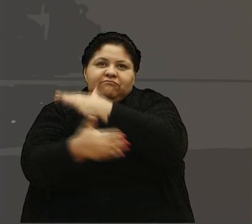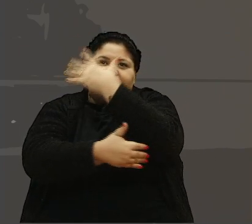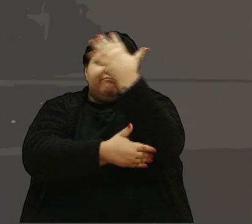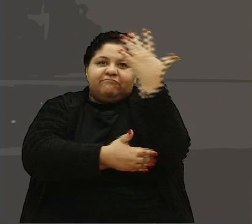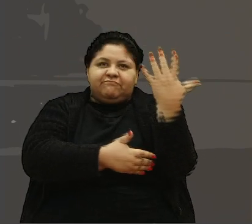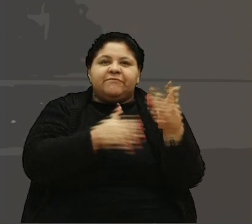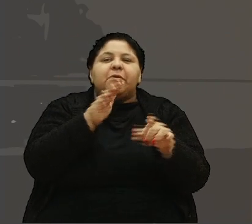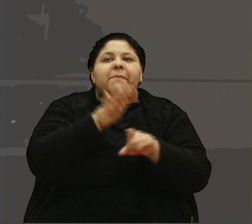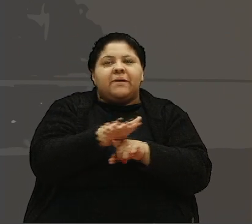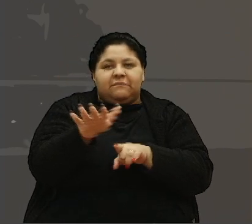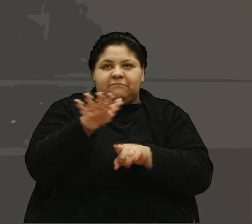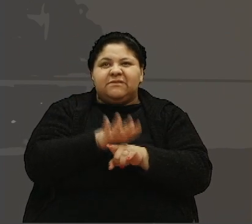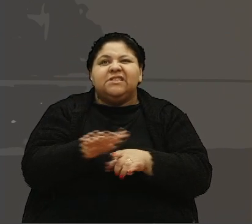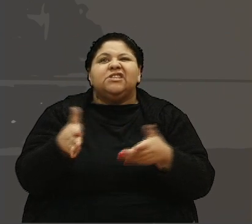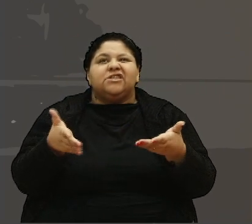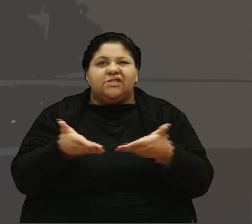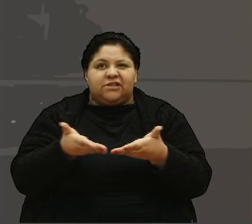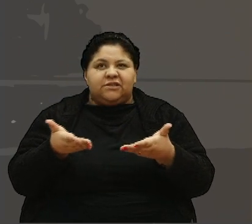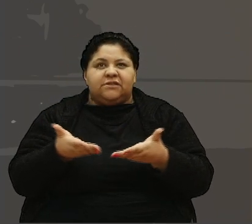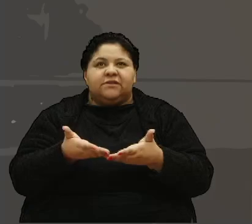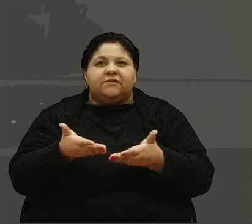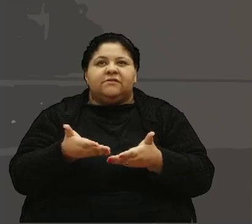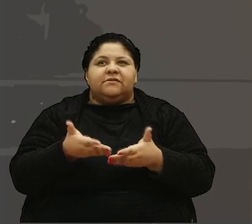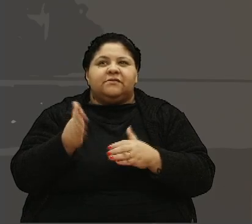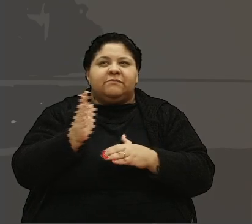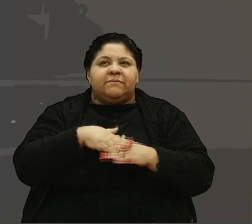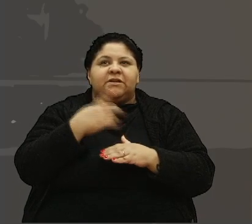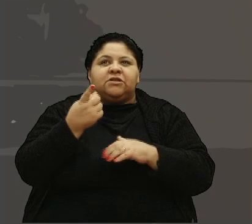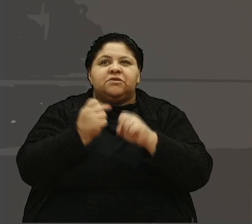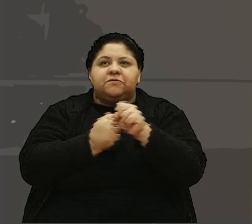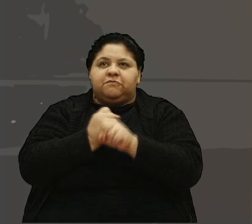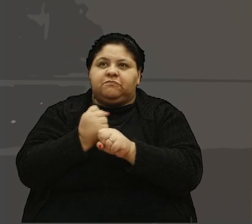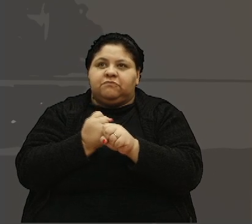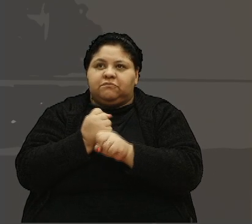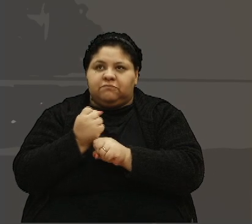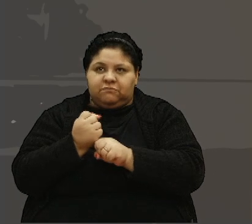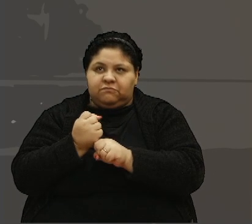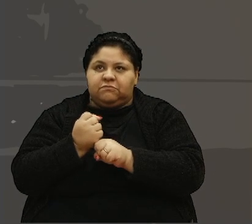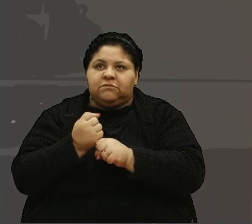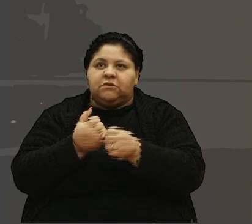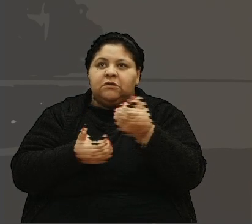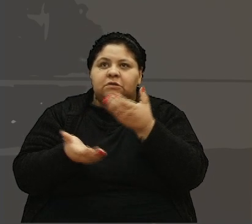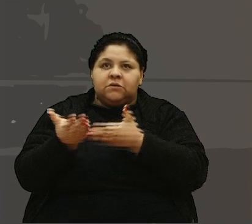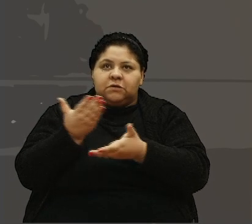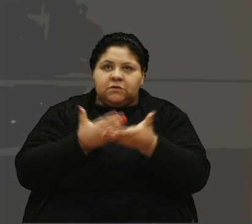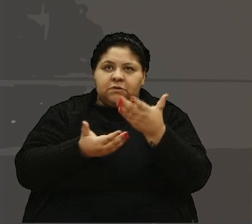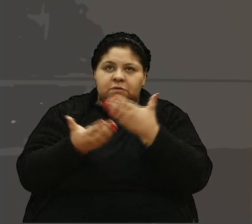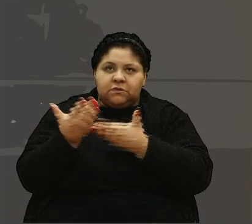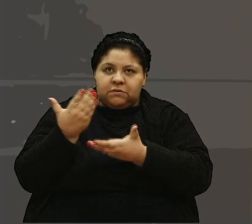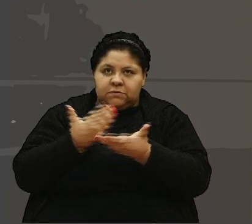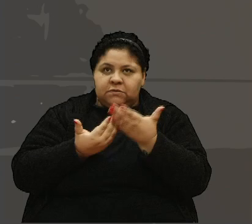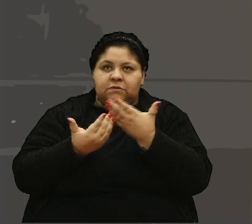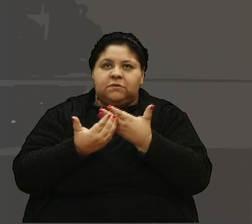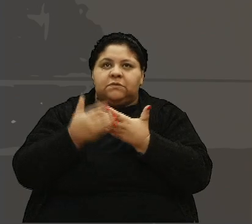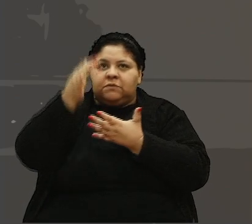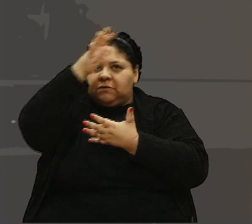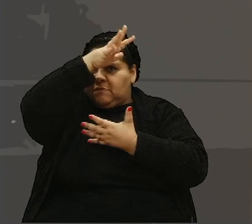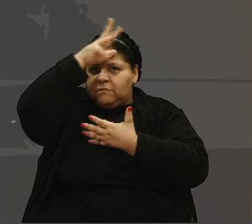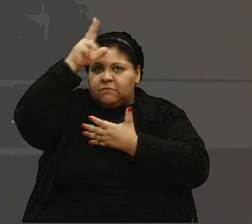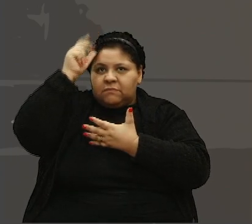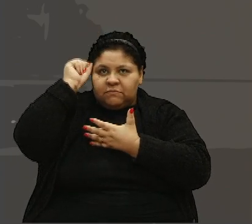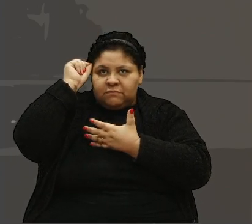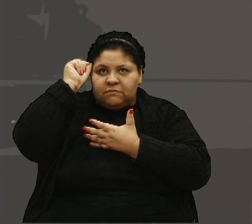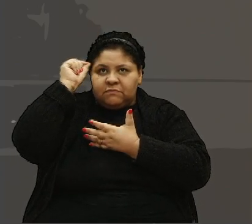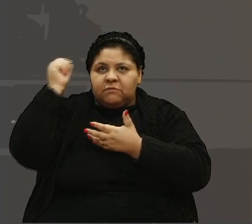uma demanda que já envolvia aí há mais de um ano e que foi atendida pelo Executivo,